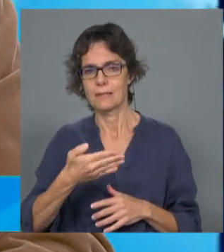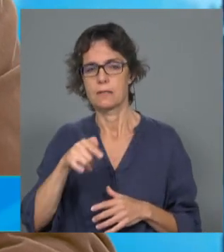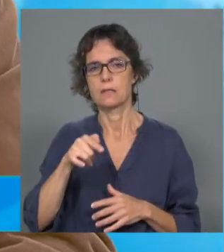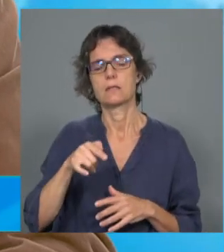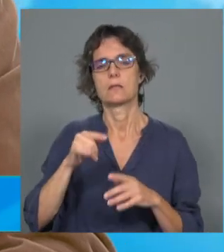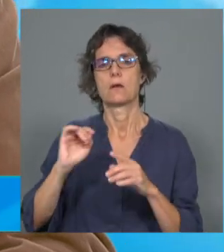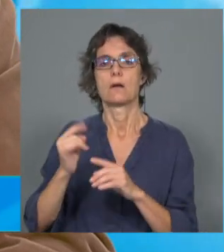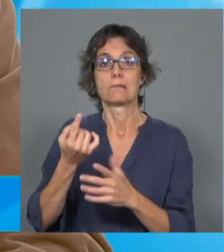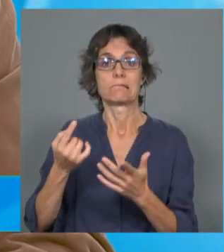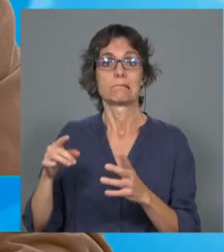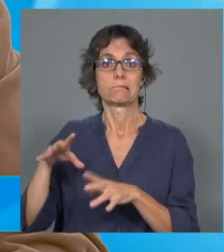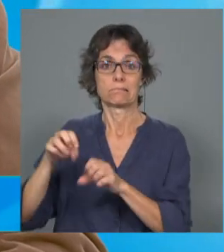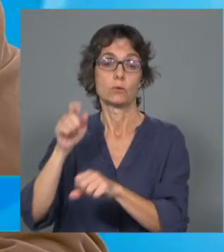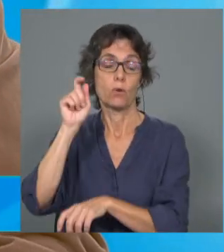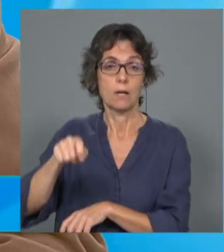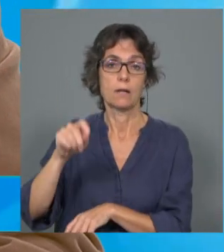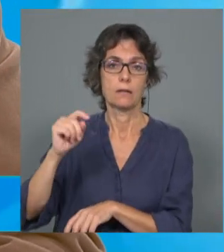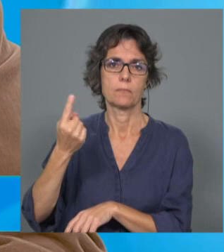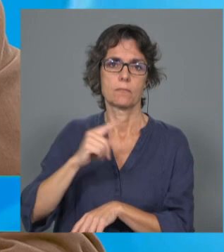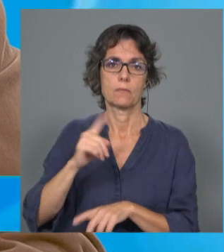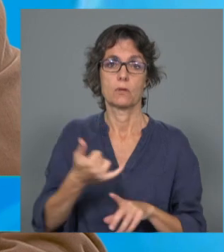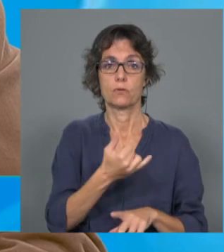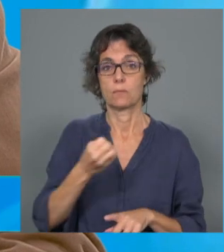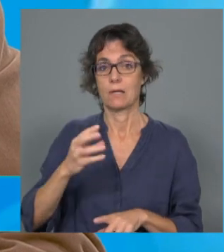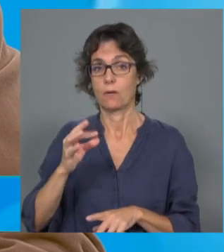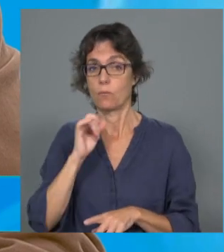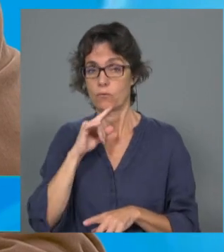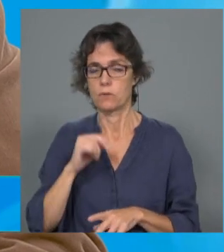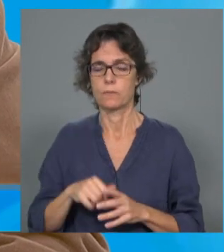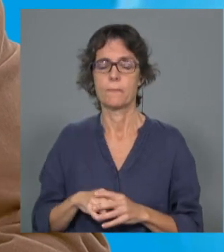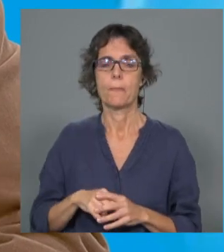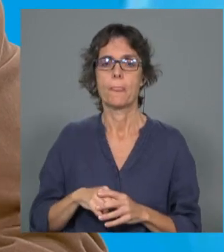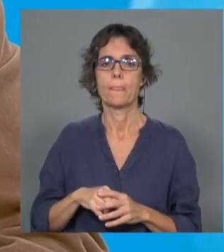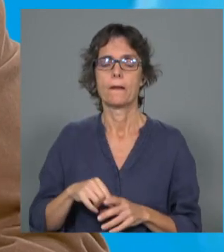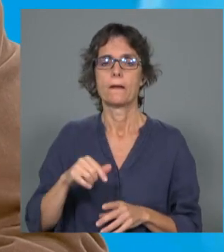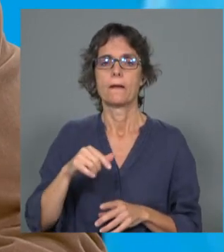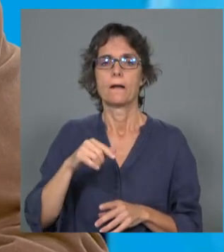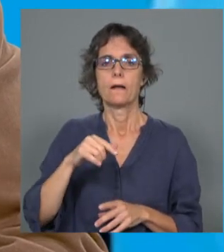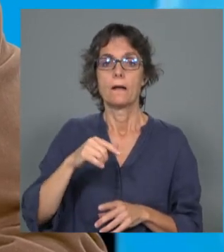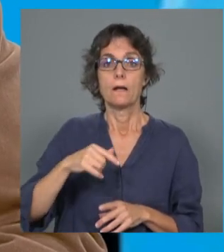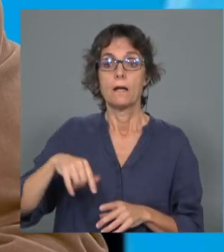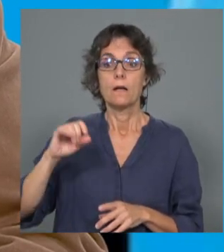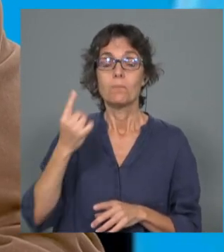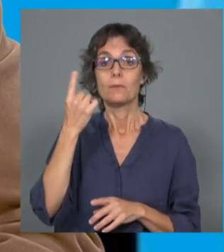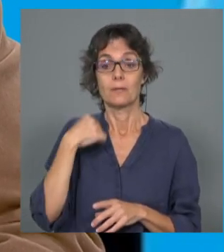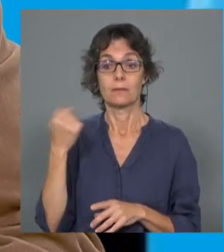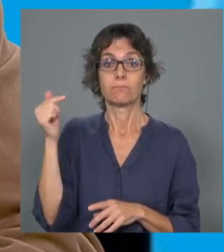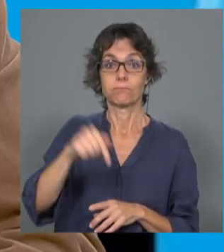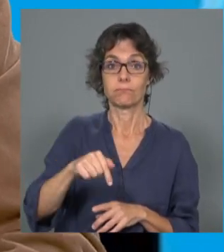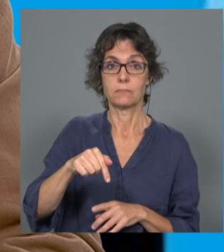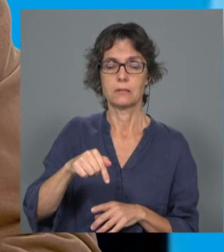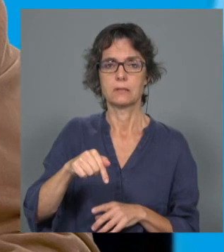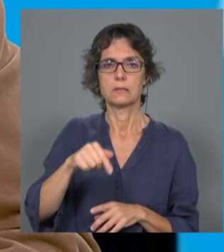2014, mas claramente numa fase diferente. A última vez que eu passei por aqui estávamos a constatar o sucesso